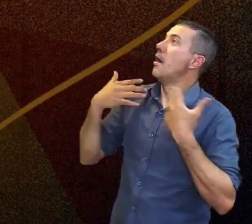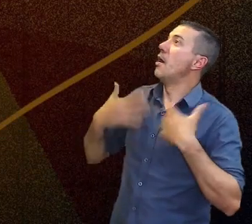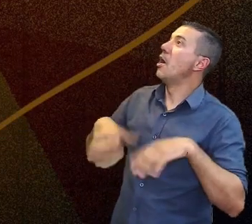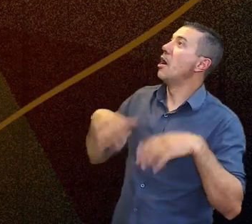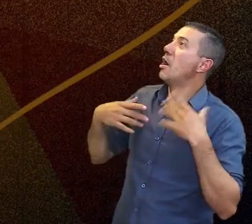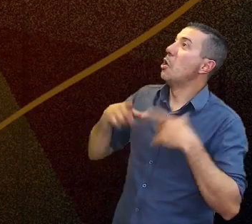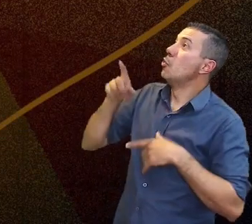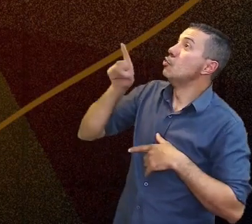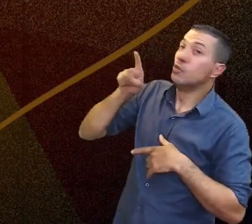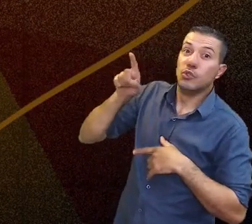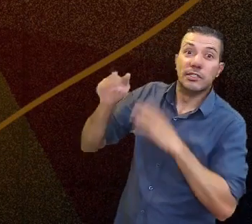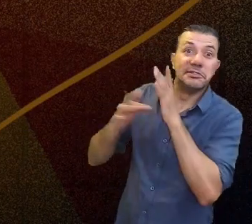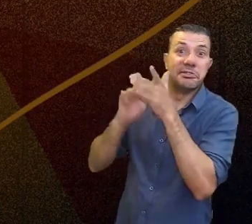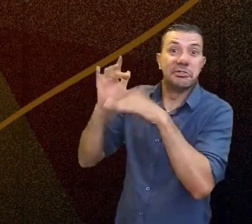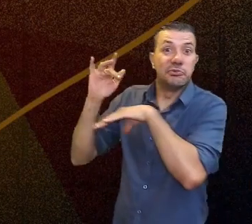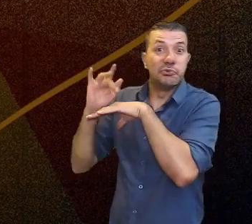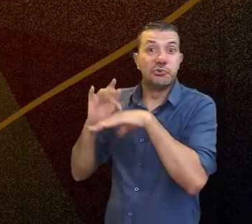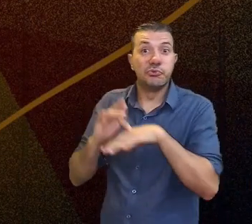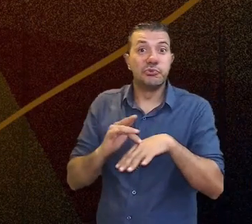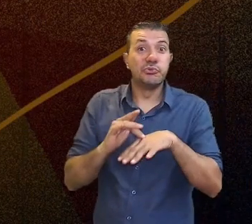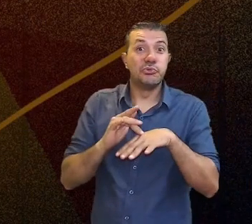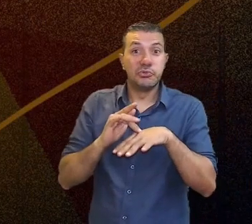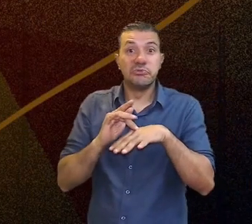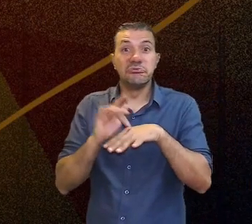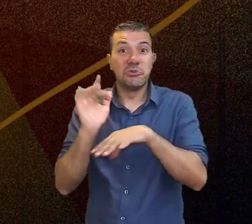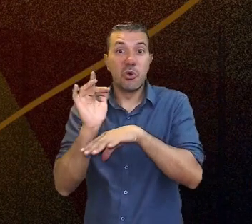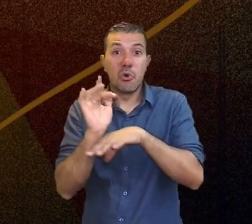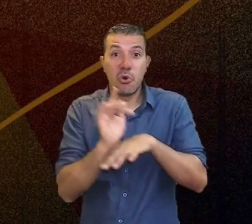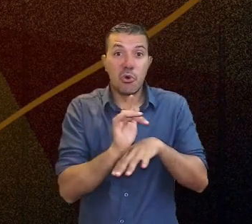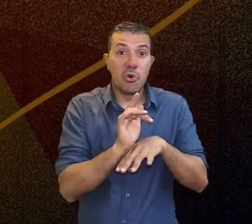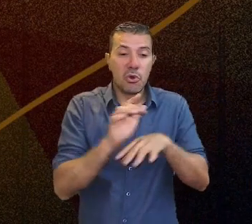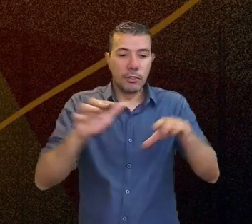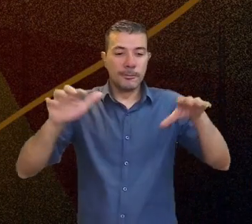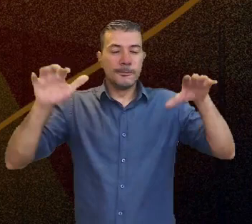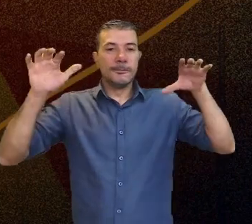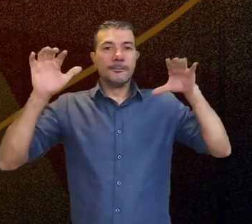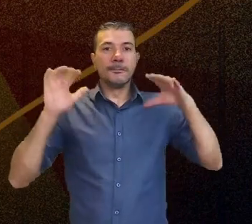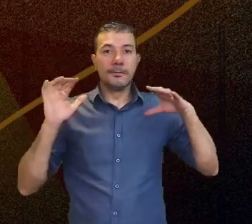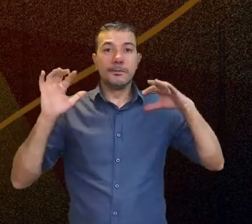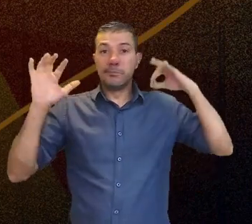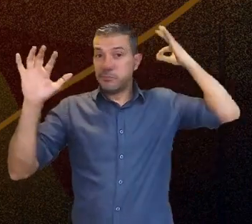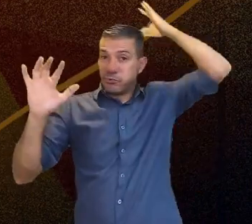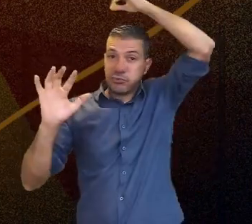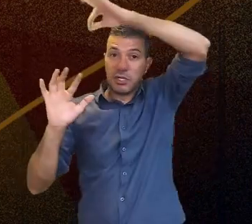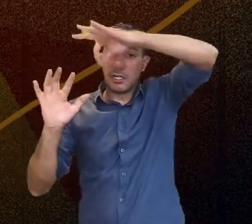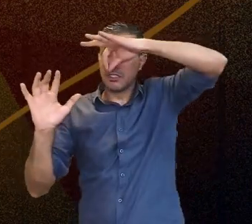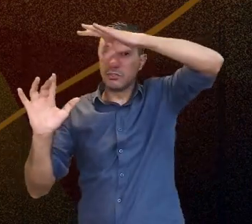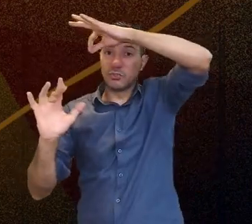diante do trono,